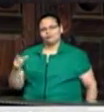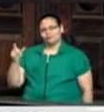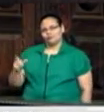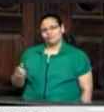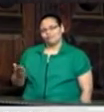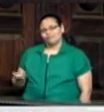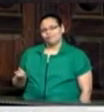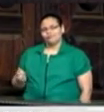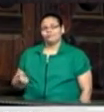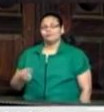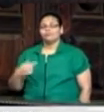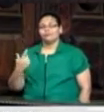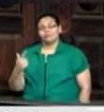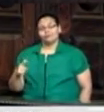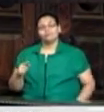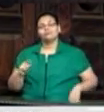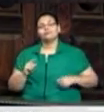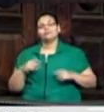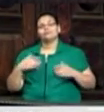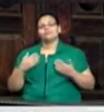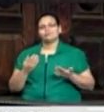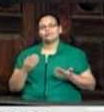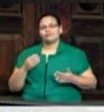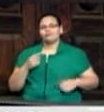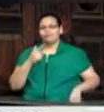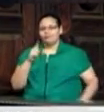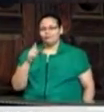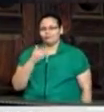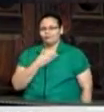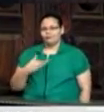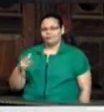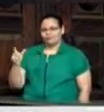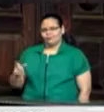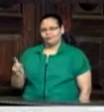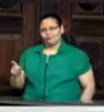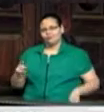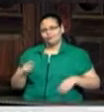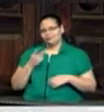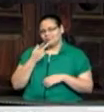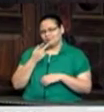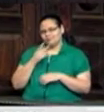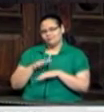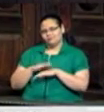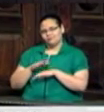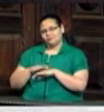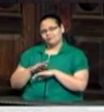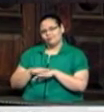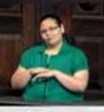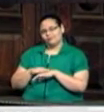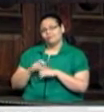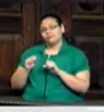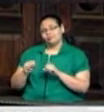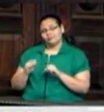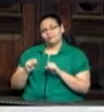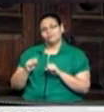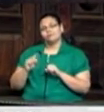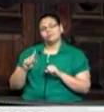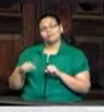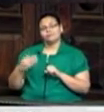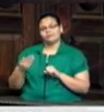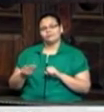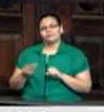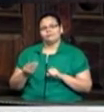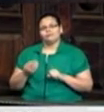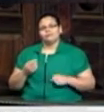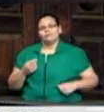outro lado, o pseudo-governo faz afirmações ou tenta